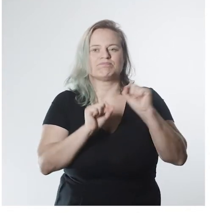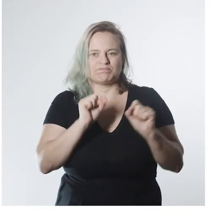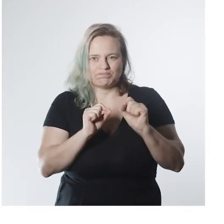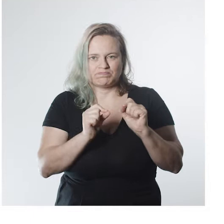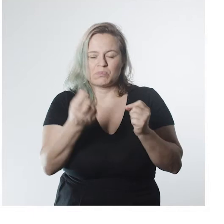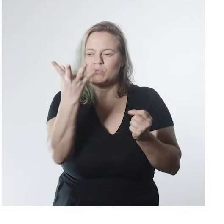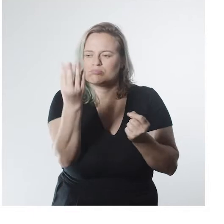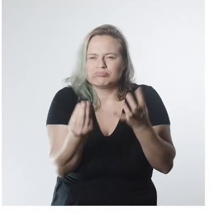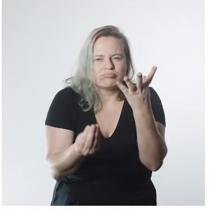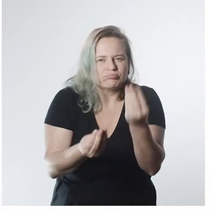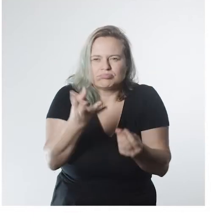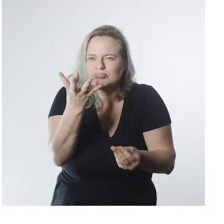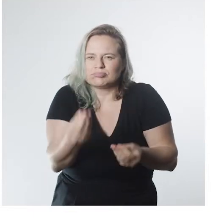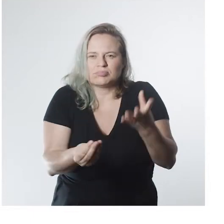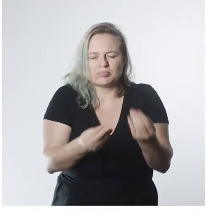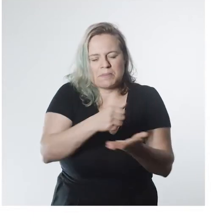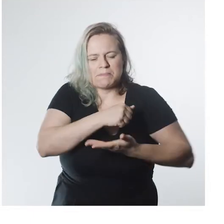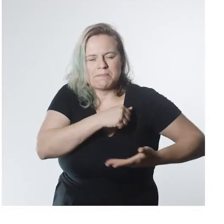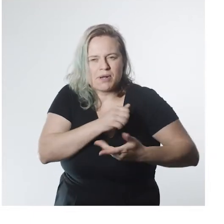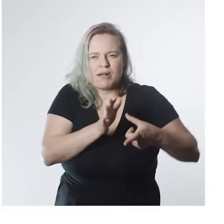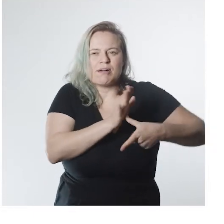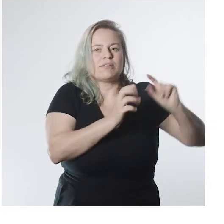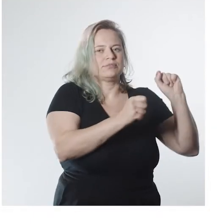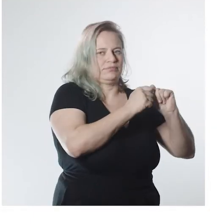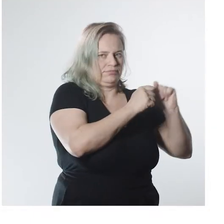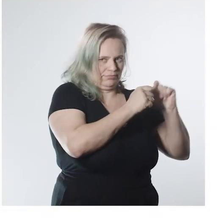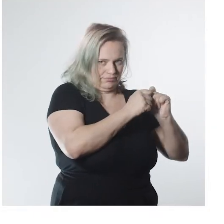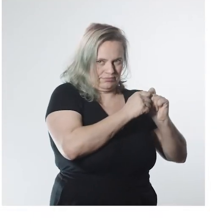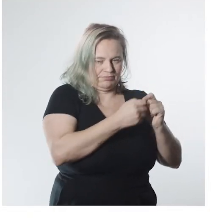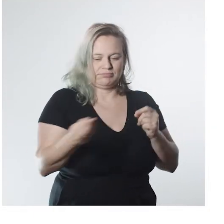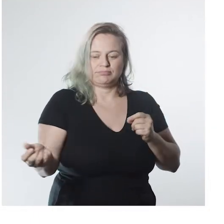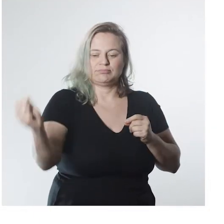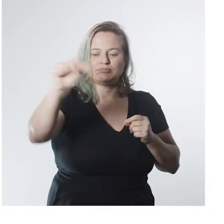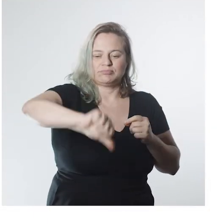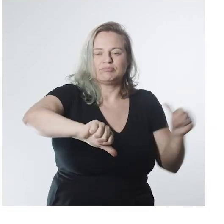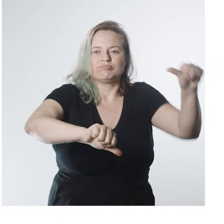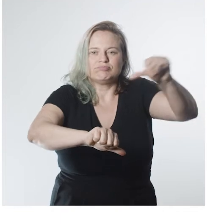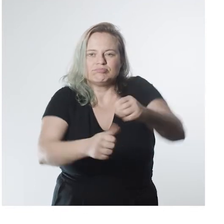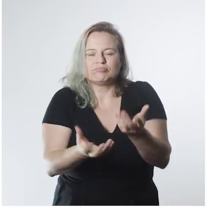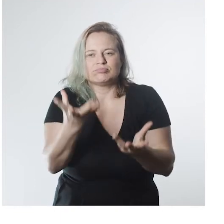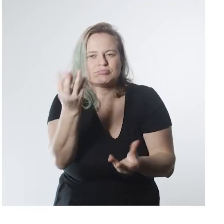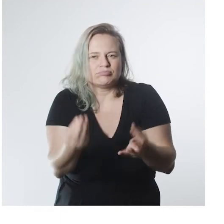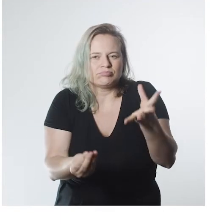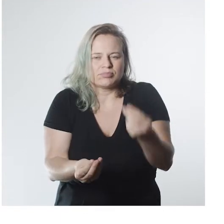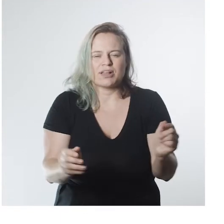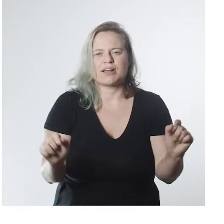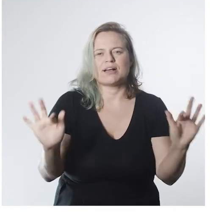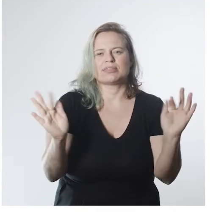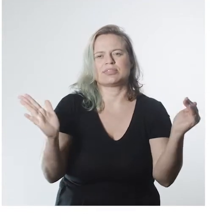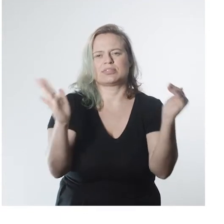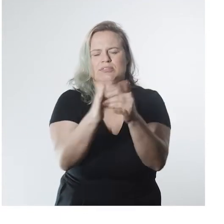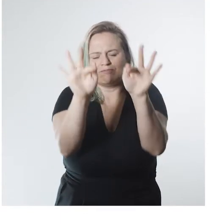com o caldo, né, com a base lá que nós fizemos, aquele caldo saboroso que a gente fez, né, para ele terminar a cocção desse arroz,